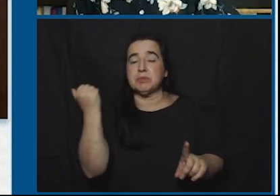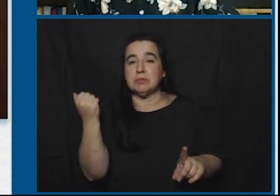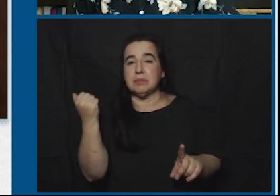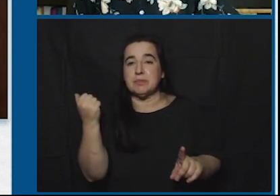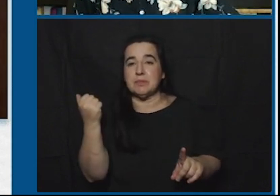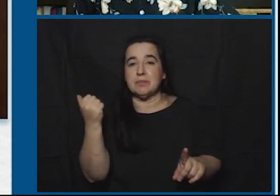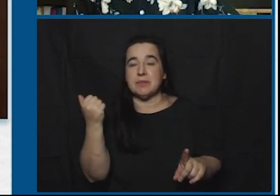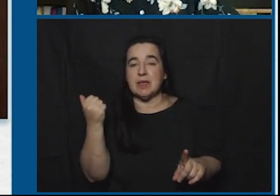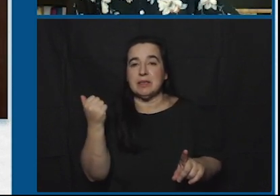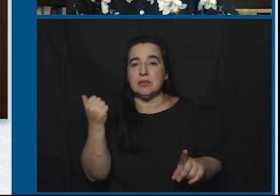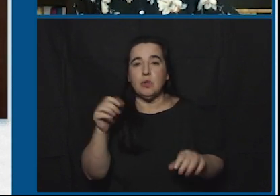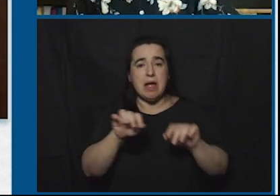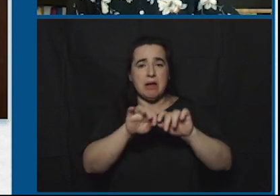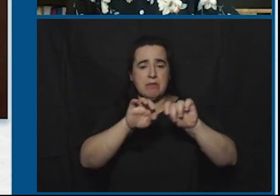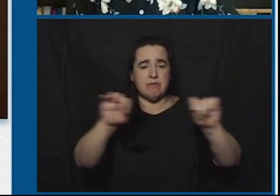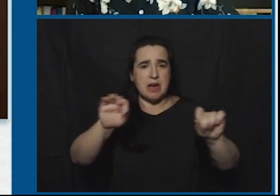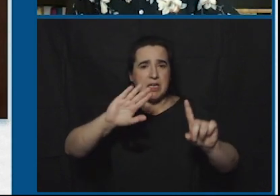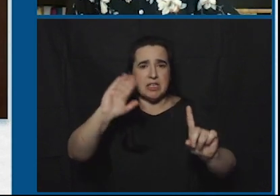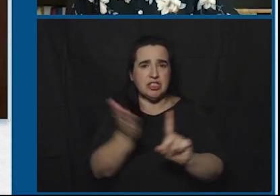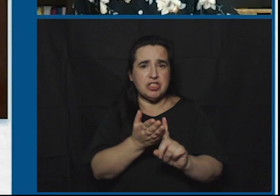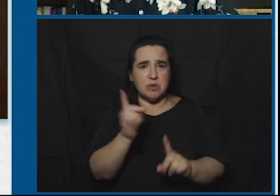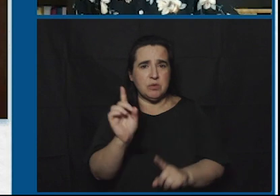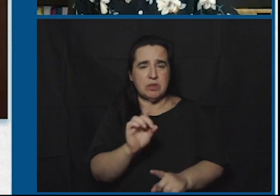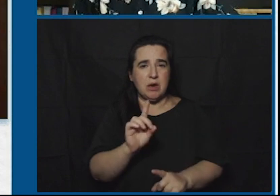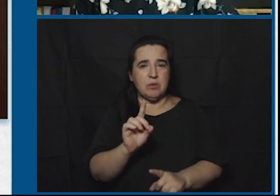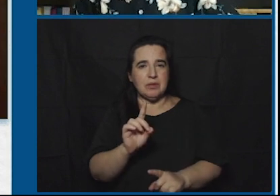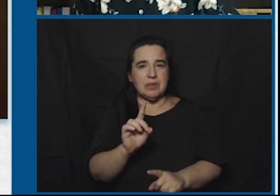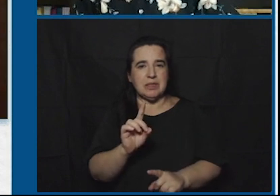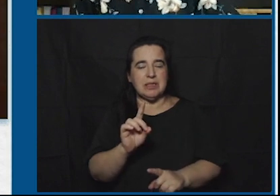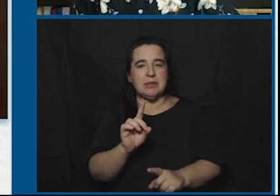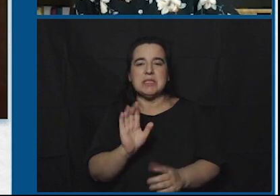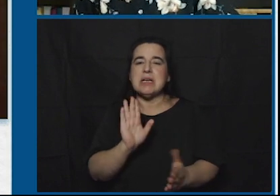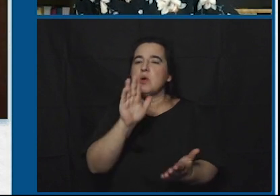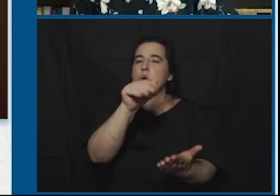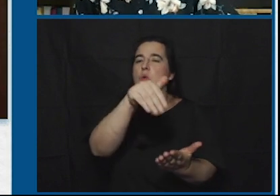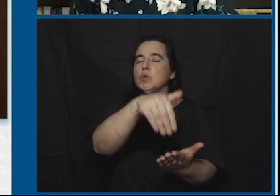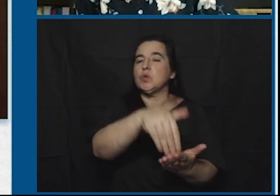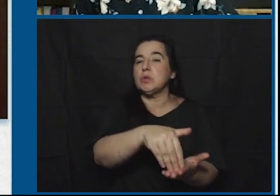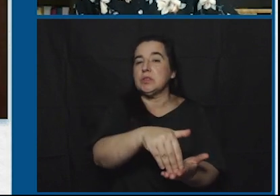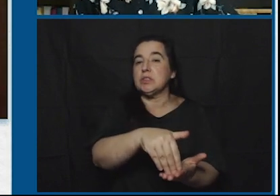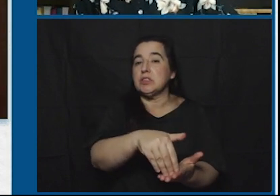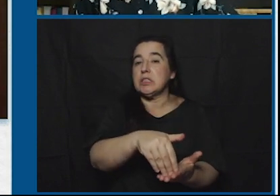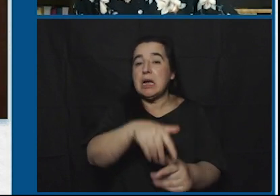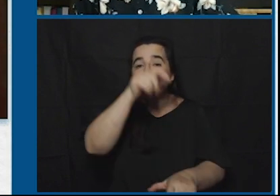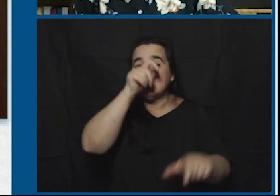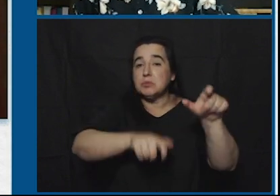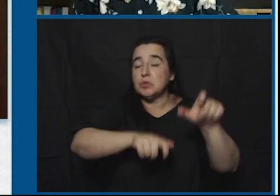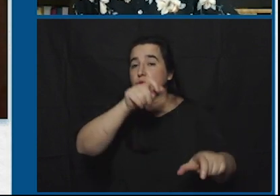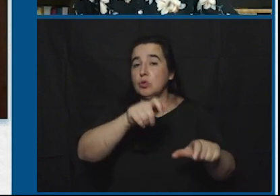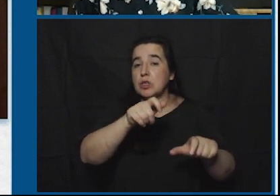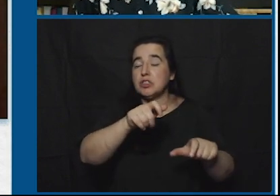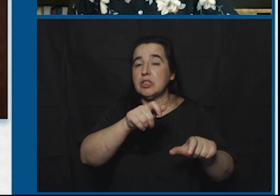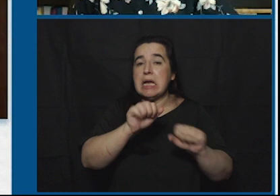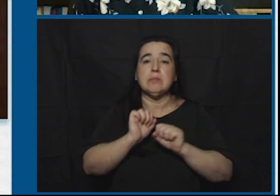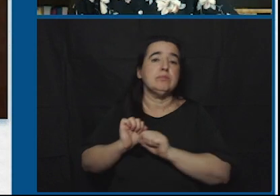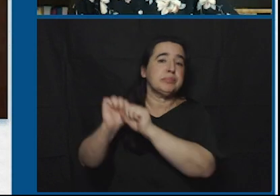a vara do castigo de Deus, mas é justamente essas consequências que eles, neste momento,